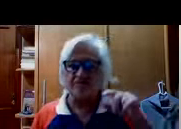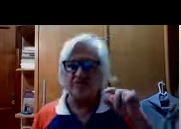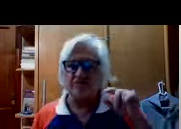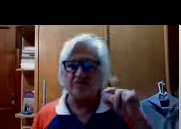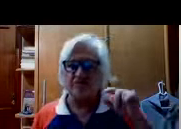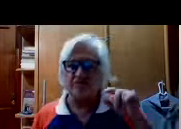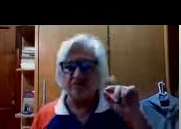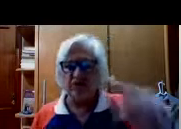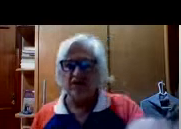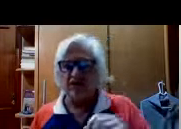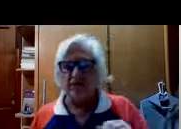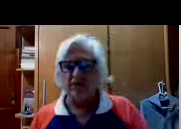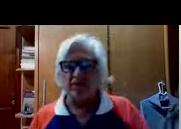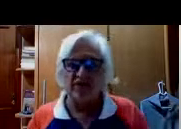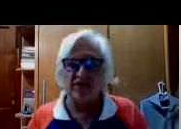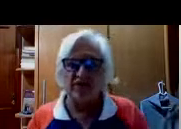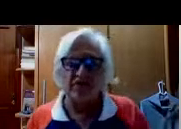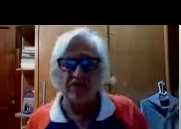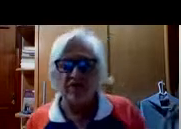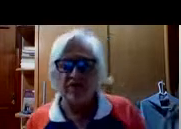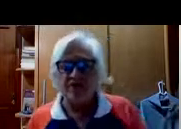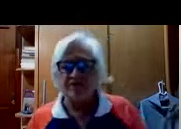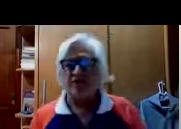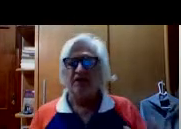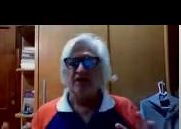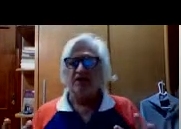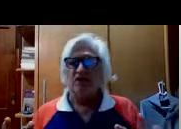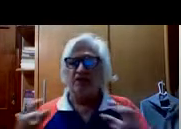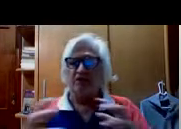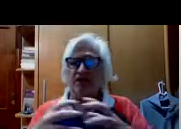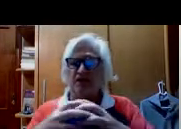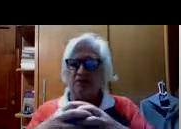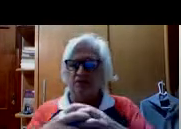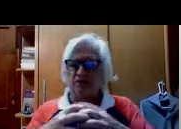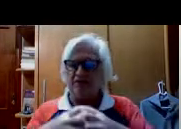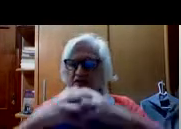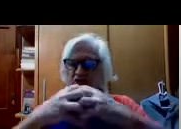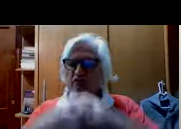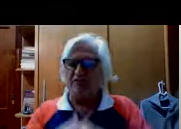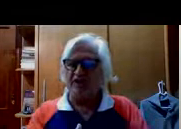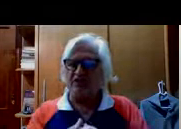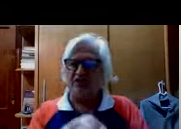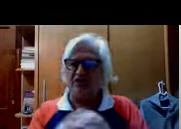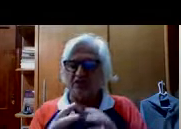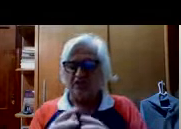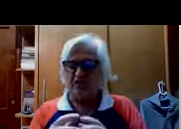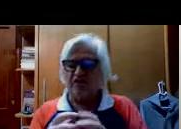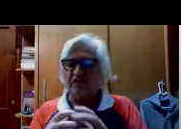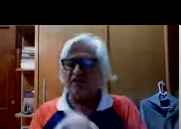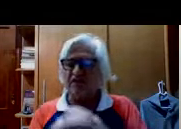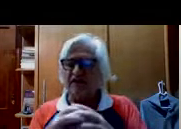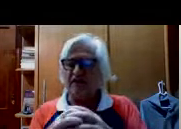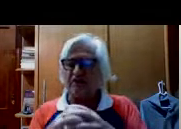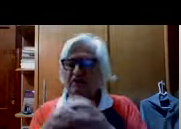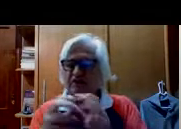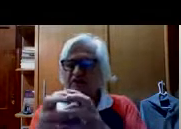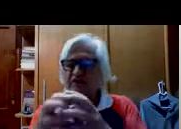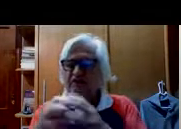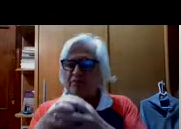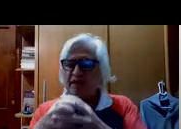da adição de energia. Então, é a mesma coisa que está acontecendo aqui. Quando eu tenho um material com baixa energia, significa que